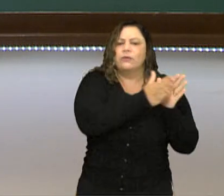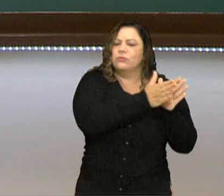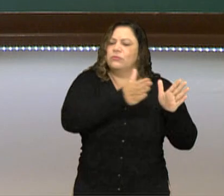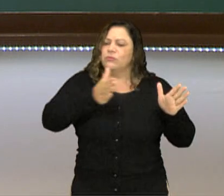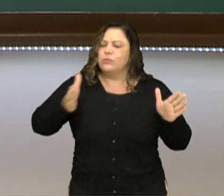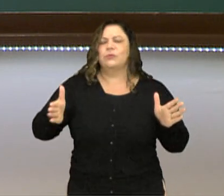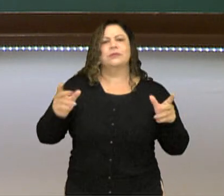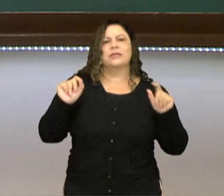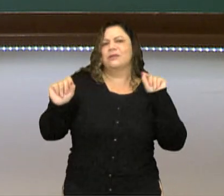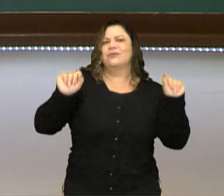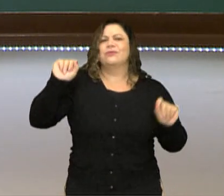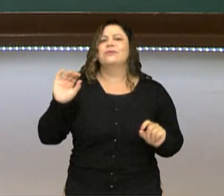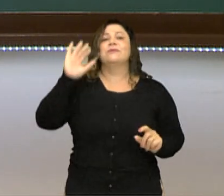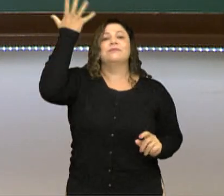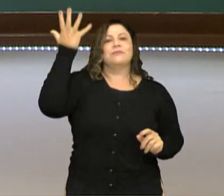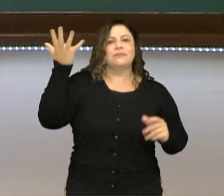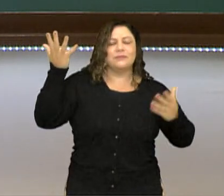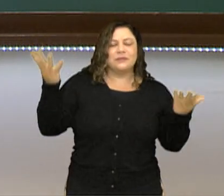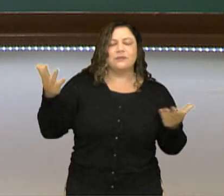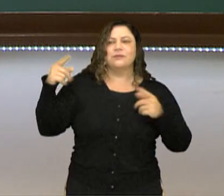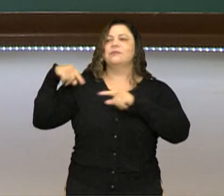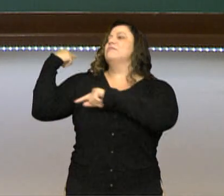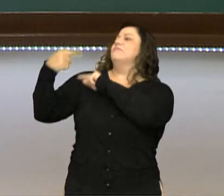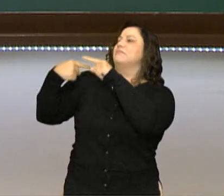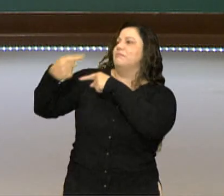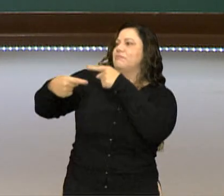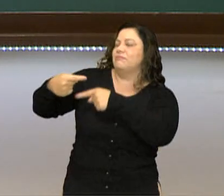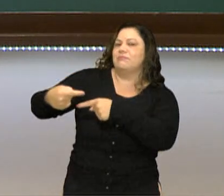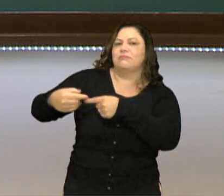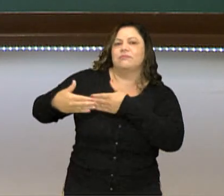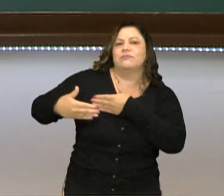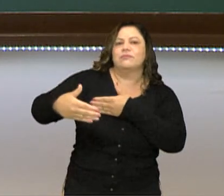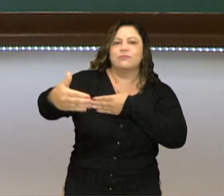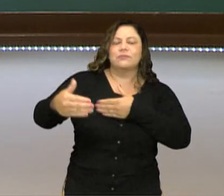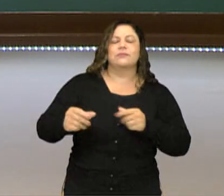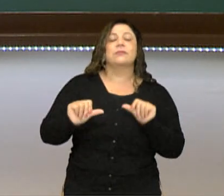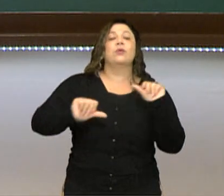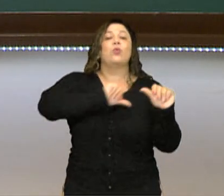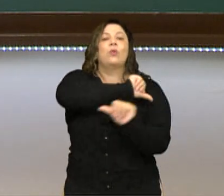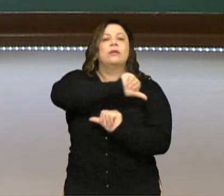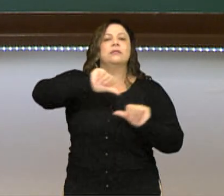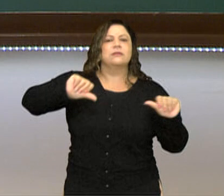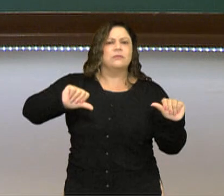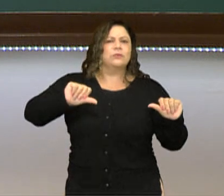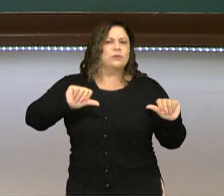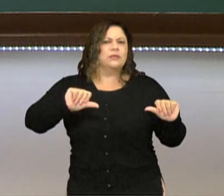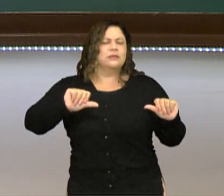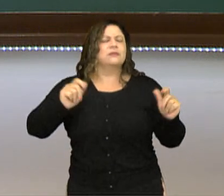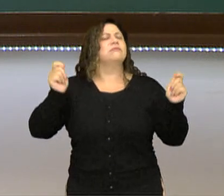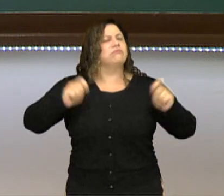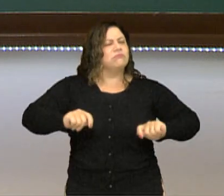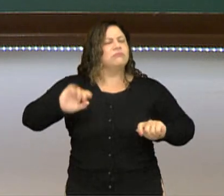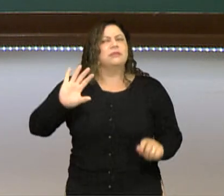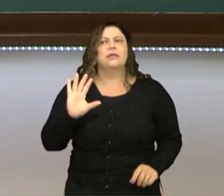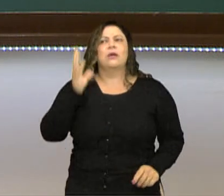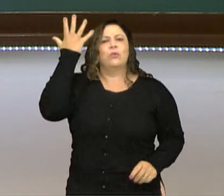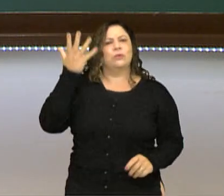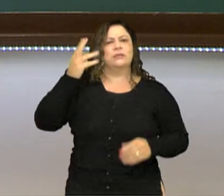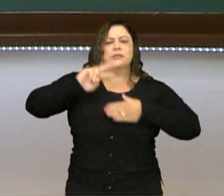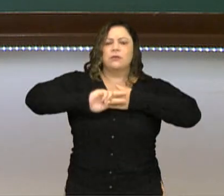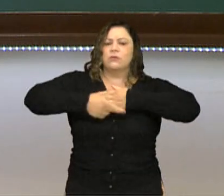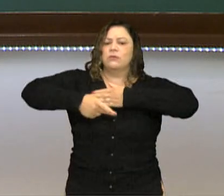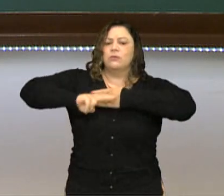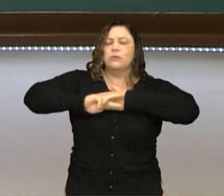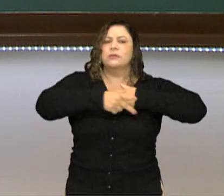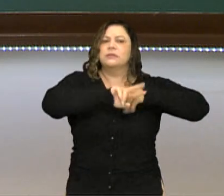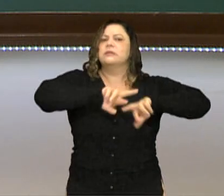e como ele aconteceu historicamente no Brasil. Quais as mudanças ele provocou e quais as consequências de